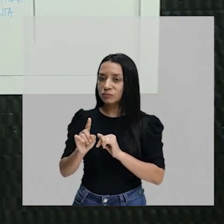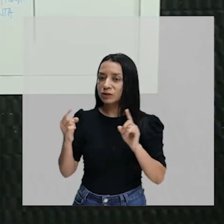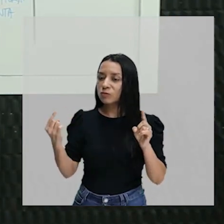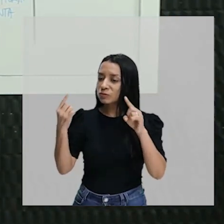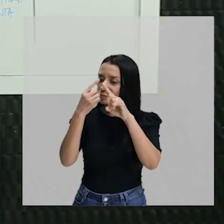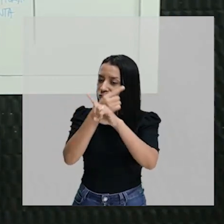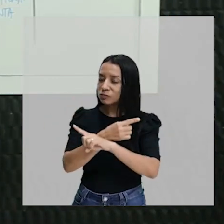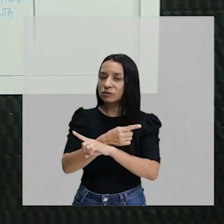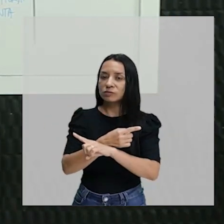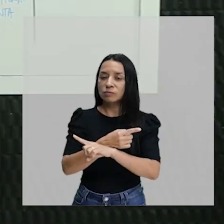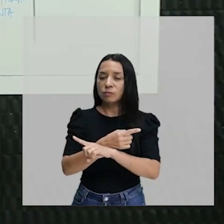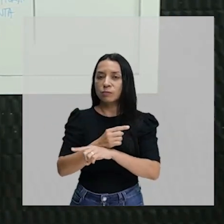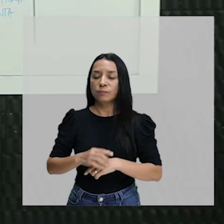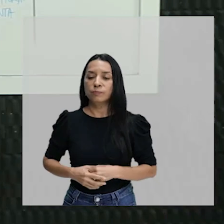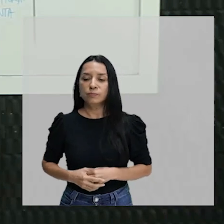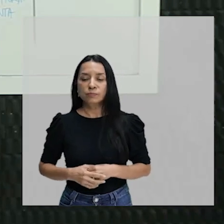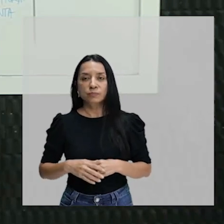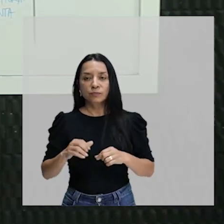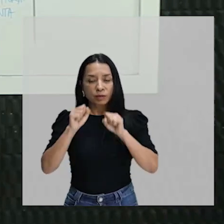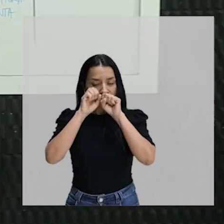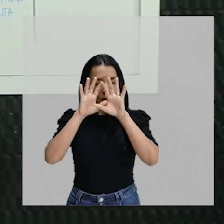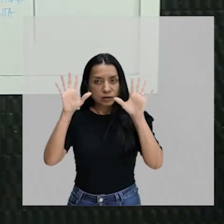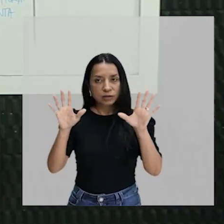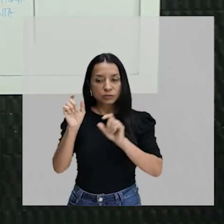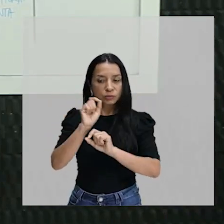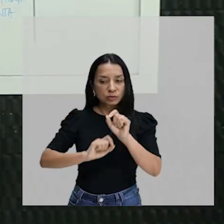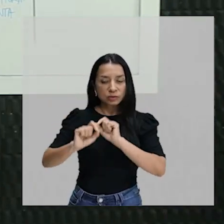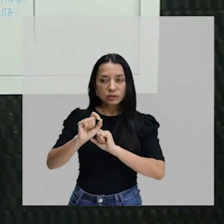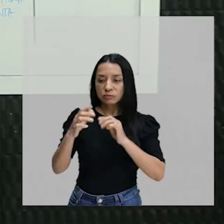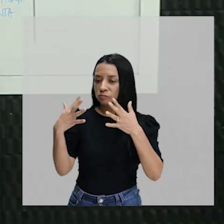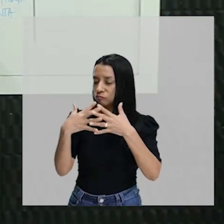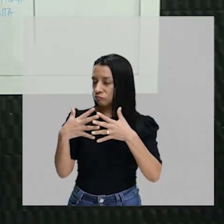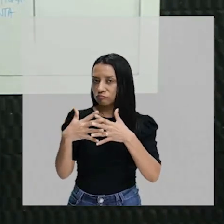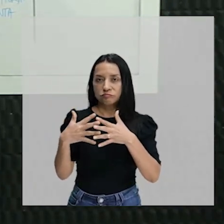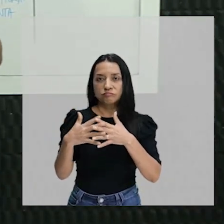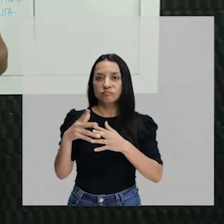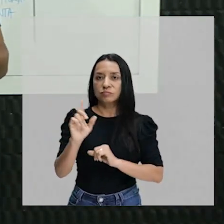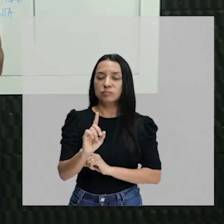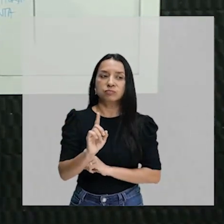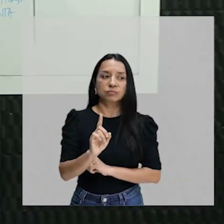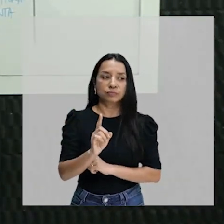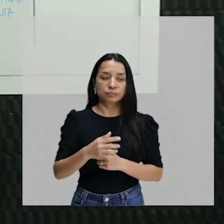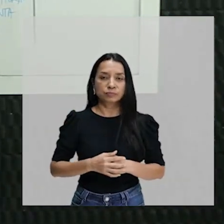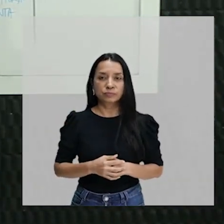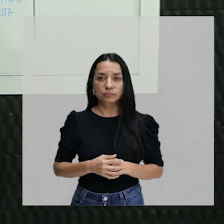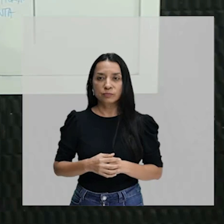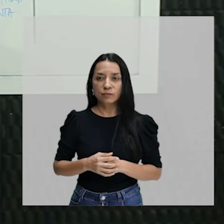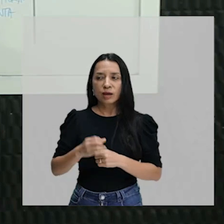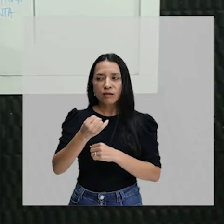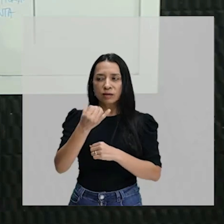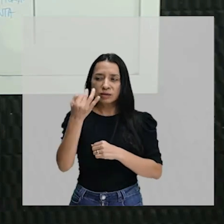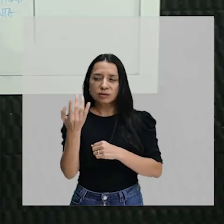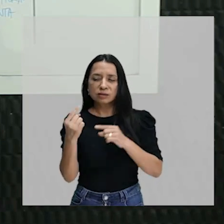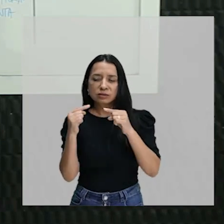de grandezas proporcionais certo tá claro isso aí a gente não pode confundir essas coisas né grandezas